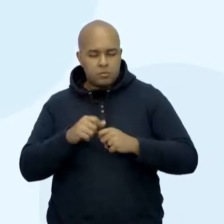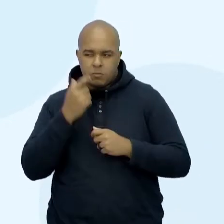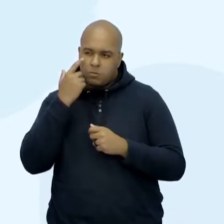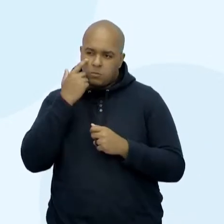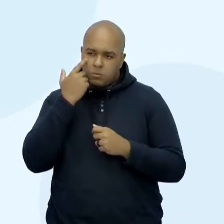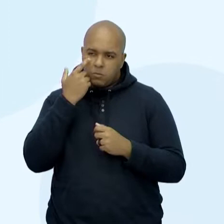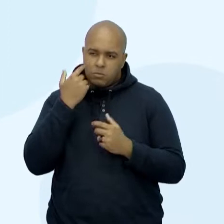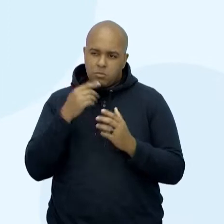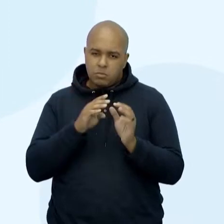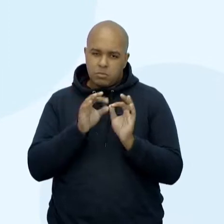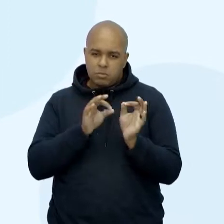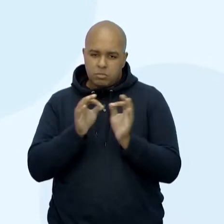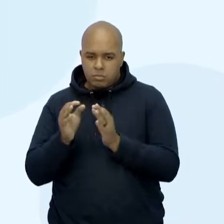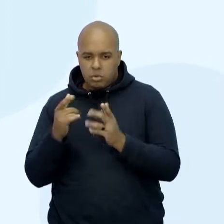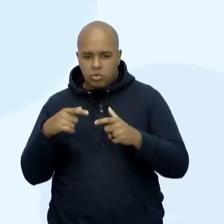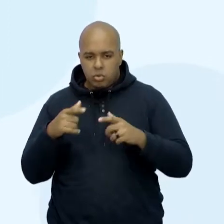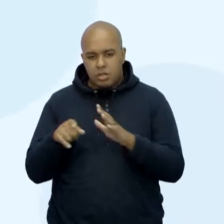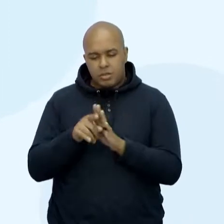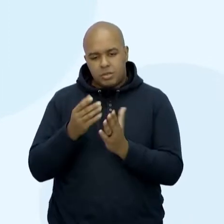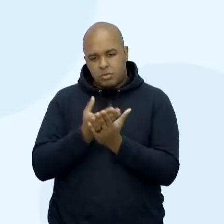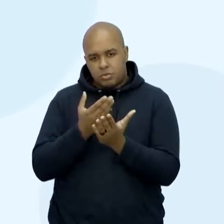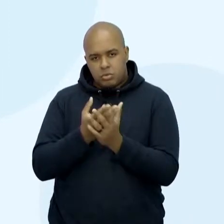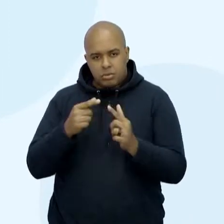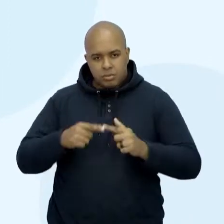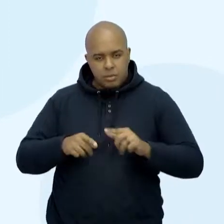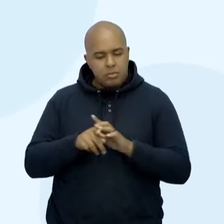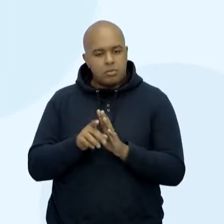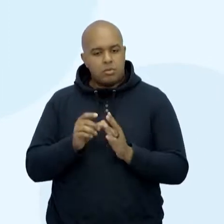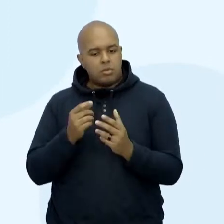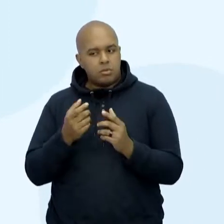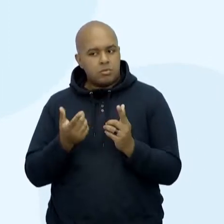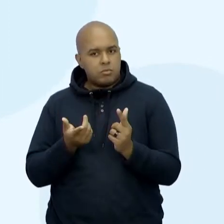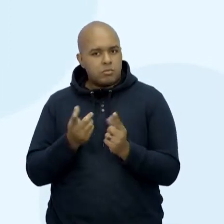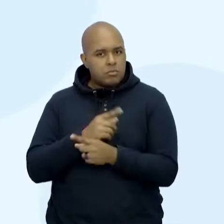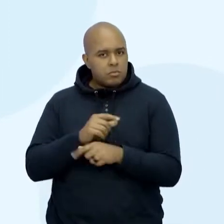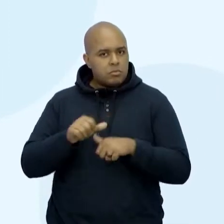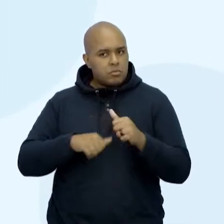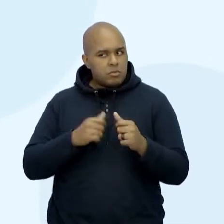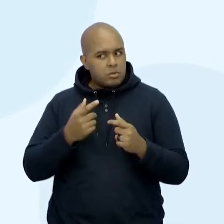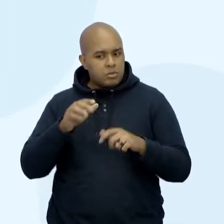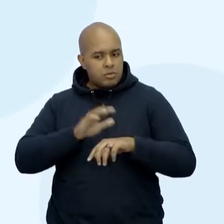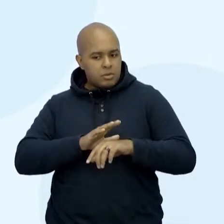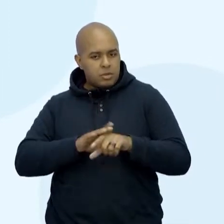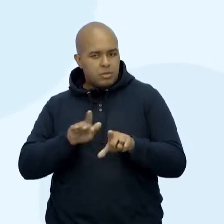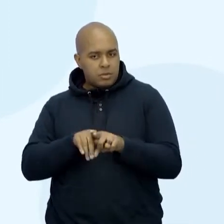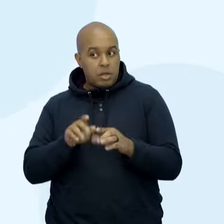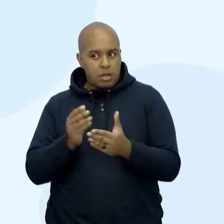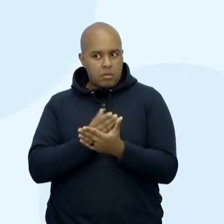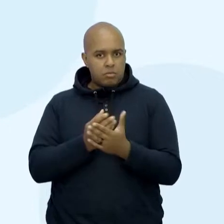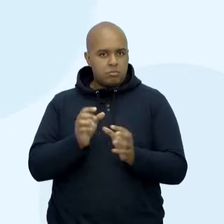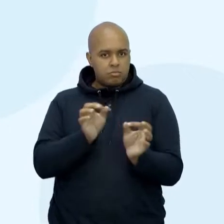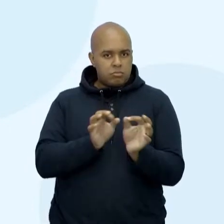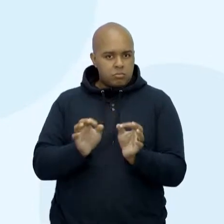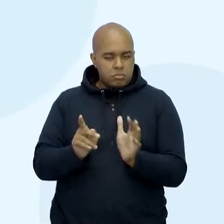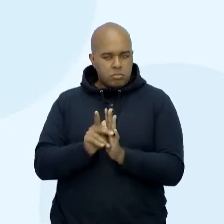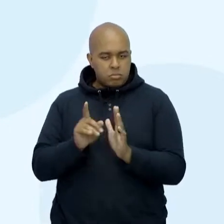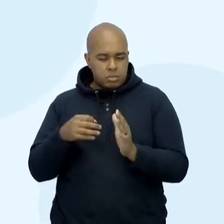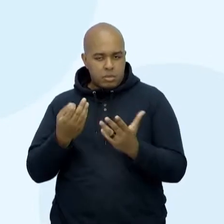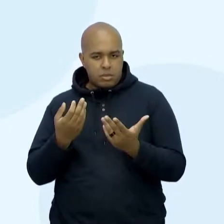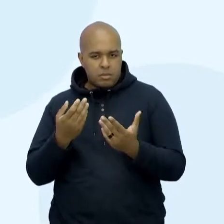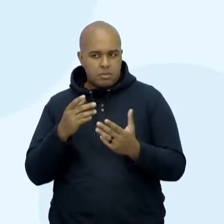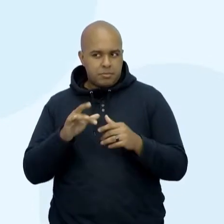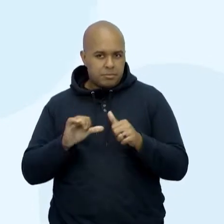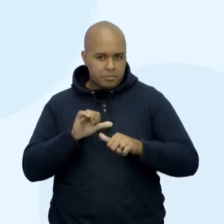levantamento bibliográfico, fizemos alguns estudos aí sobre transformações, fizemos alguns protótipos, né,